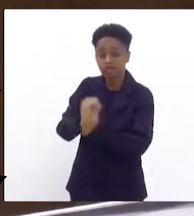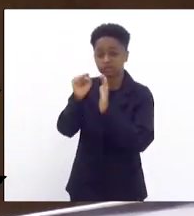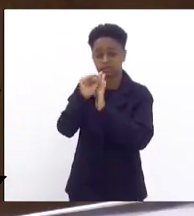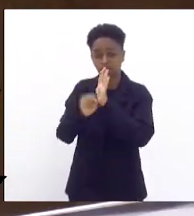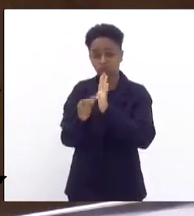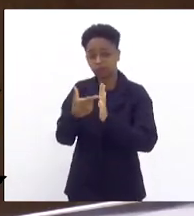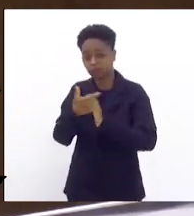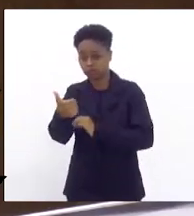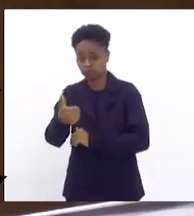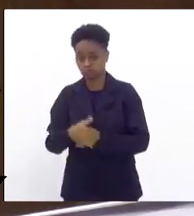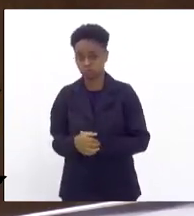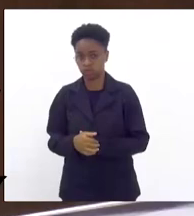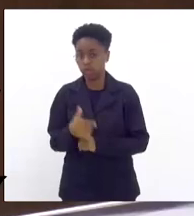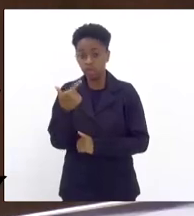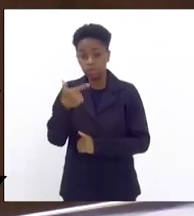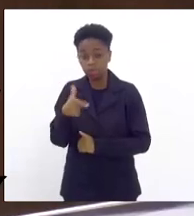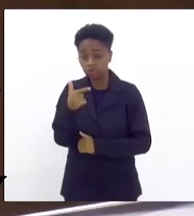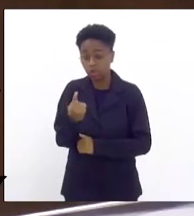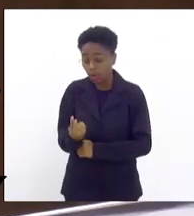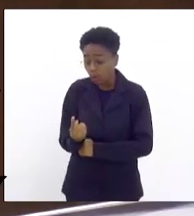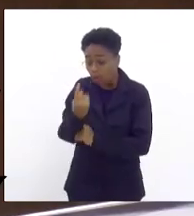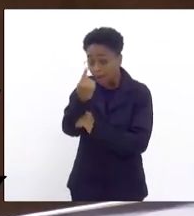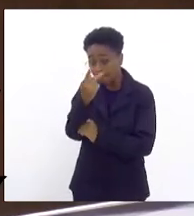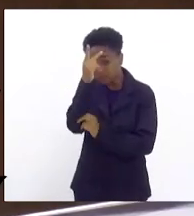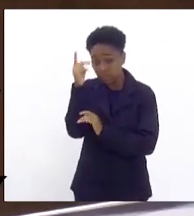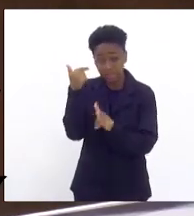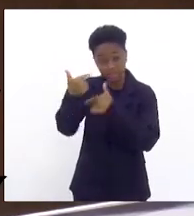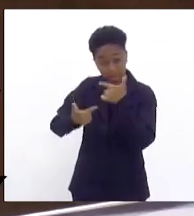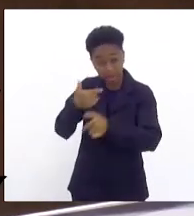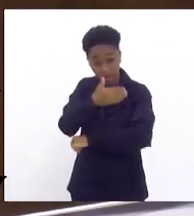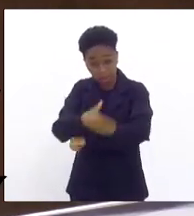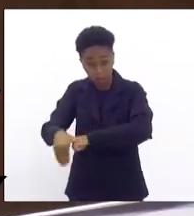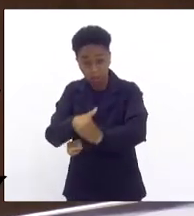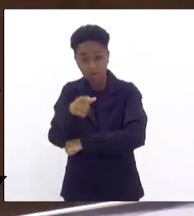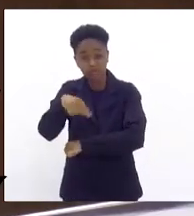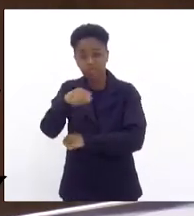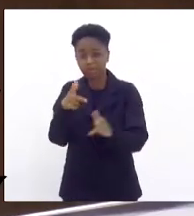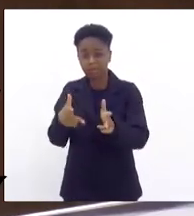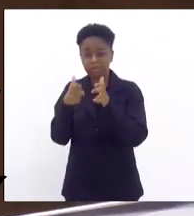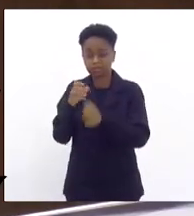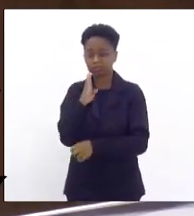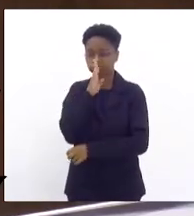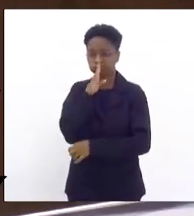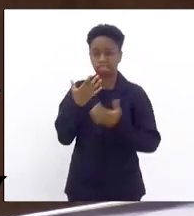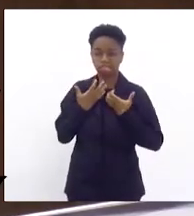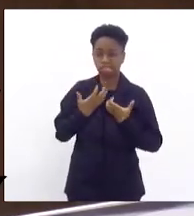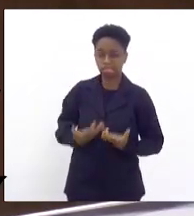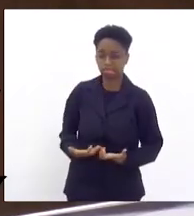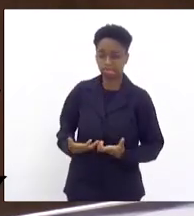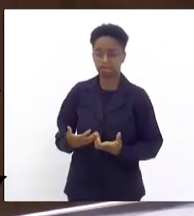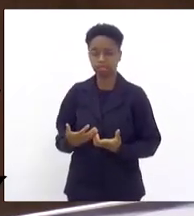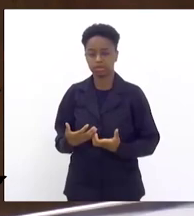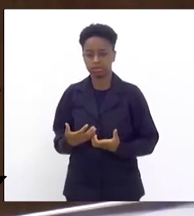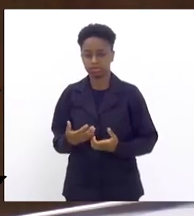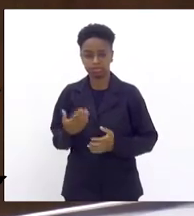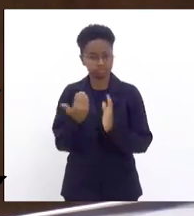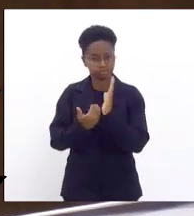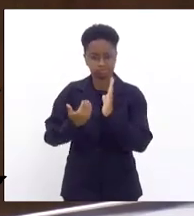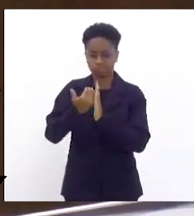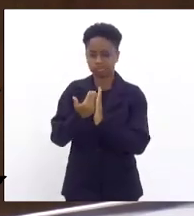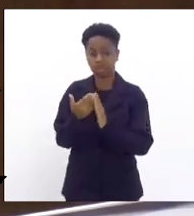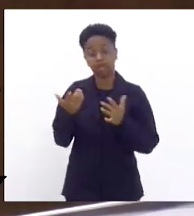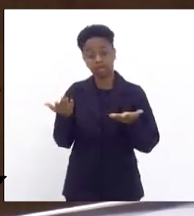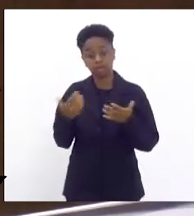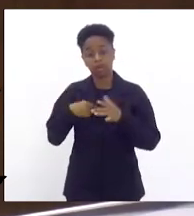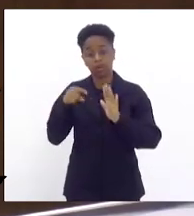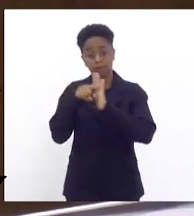XXI. Não tem um trabalhador de rua que o senhor passe que não esteja apático, cansado, extenuado. Aí eu pergunto